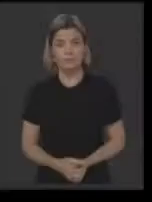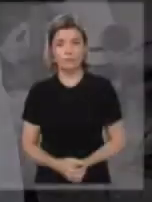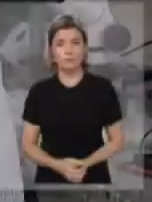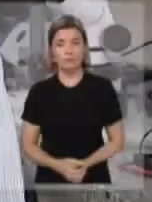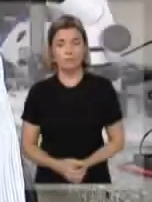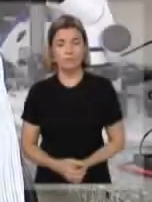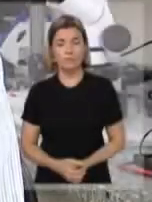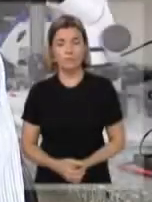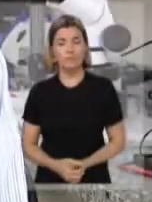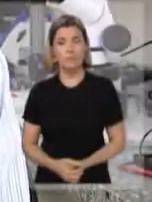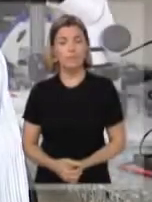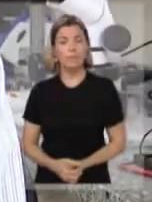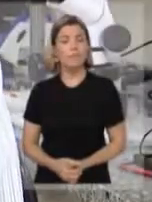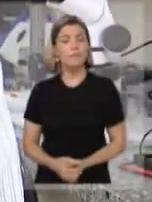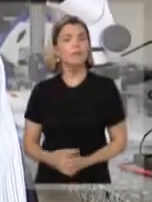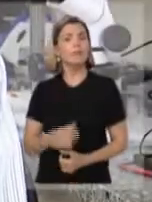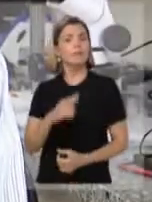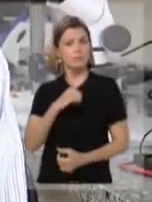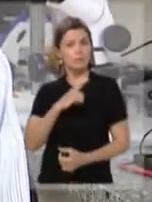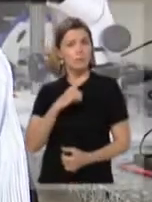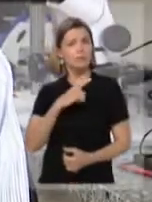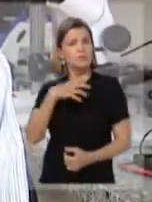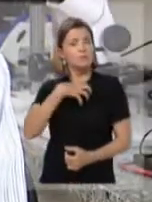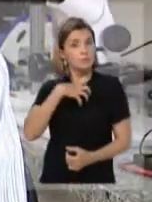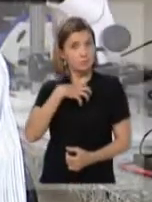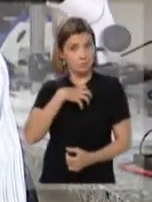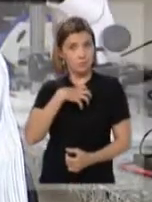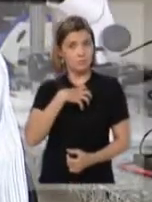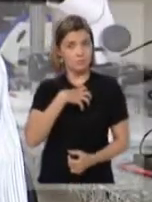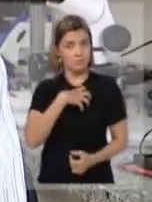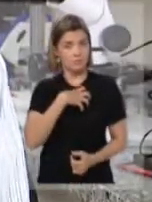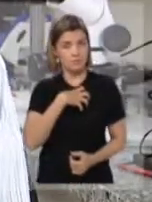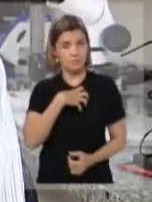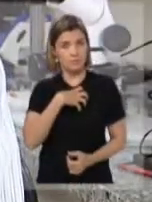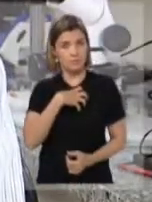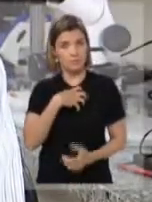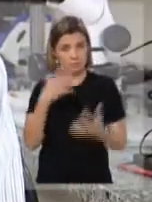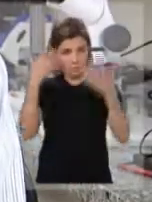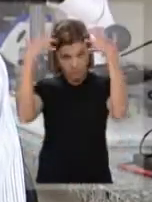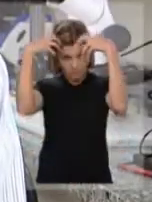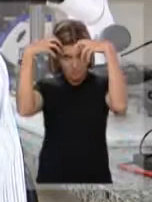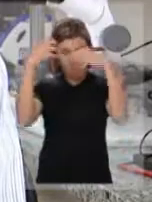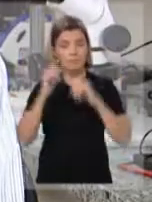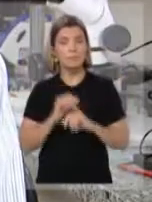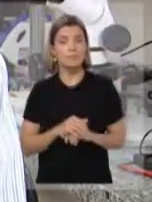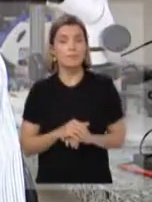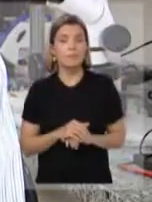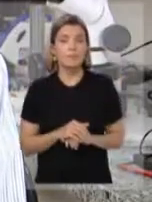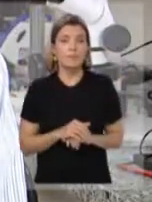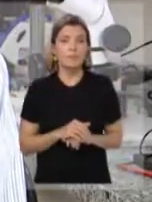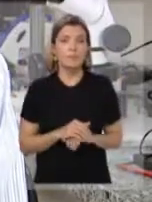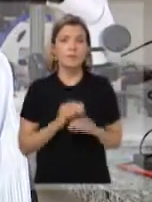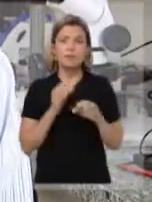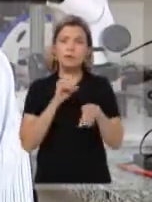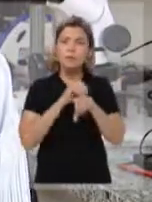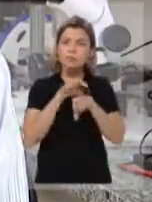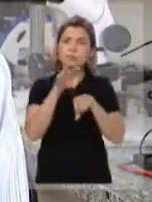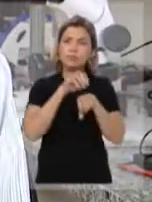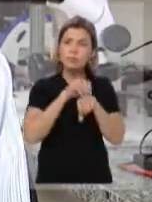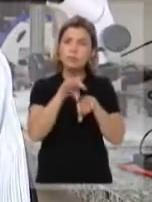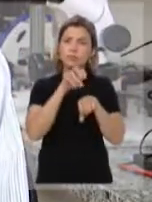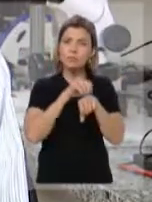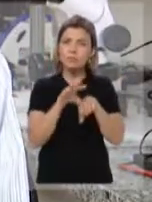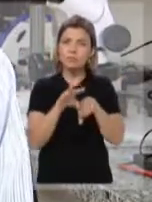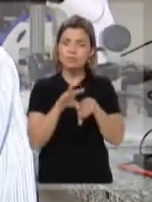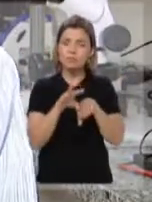Existe uma característica geral de funcionamento do cérebro em que todas essas informações